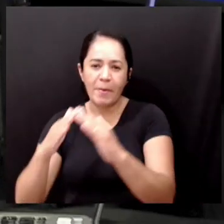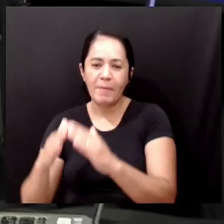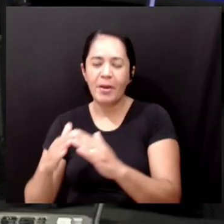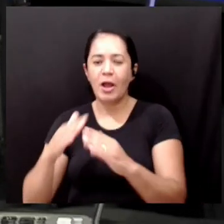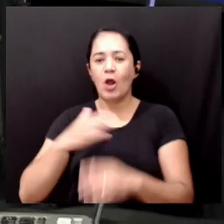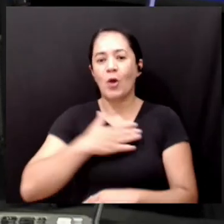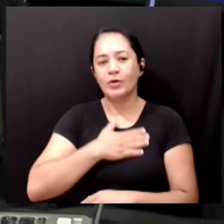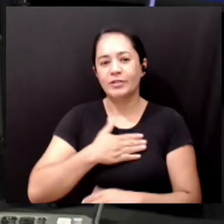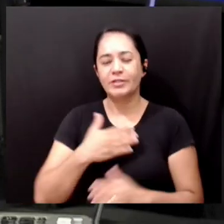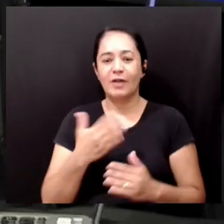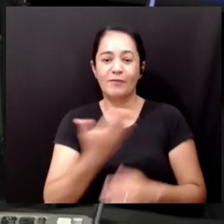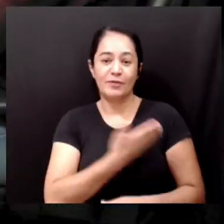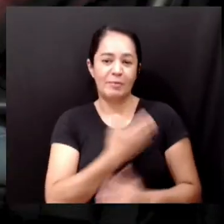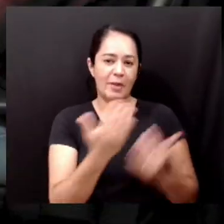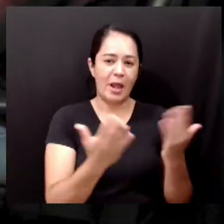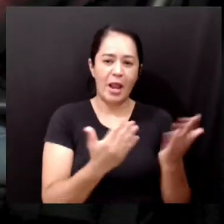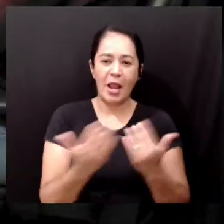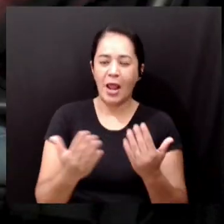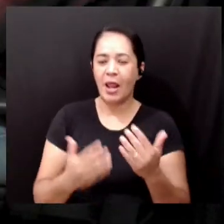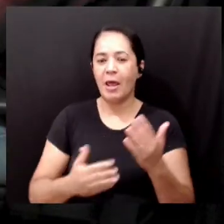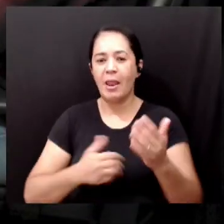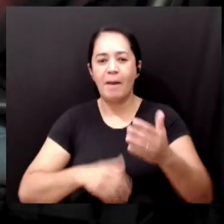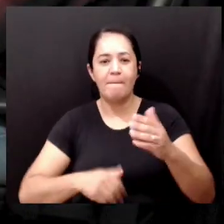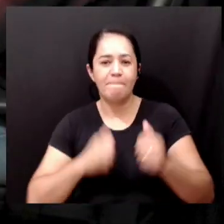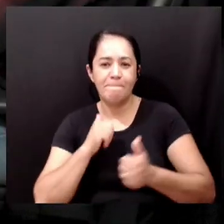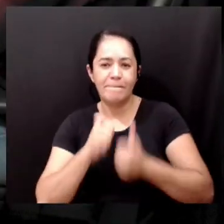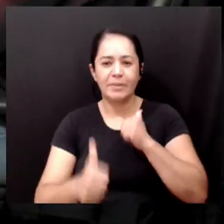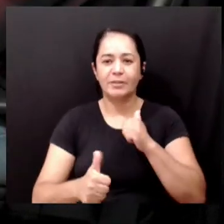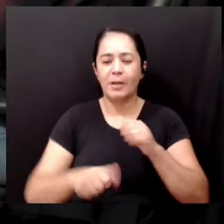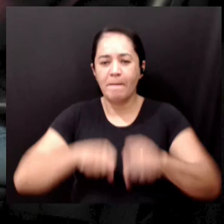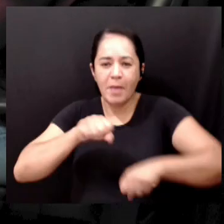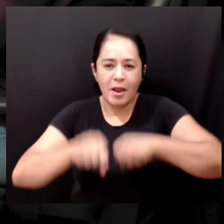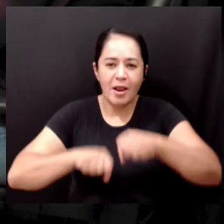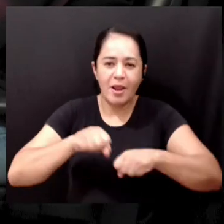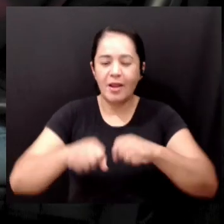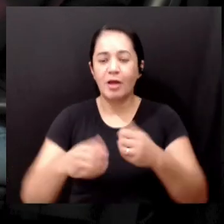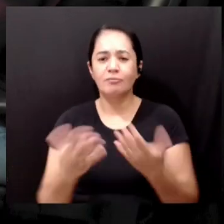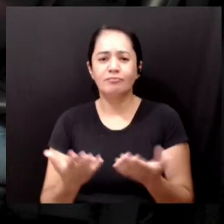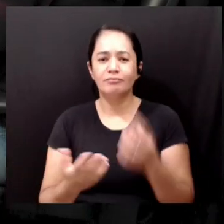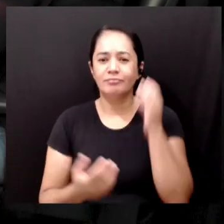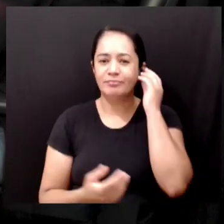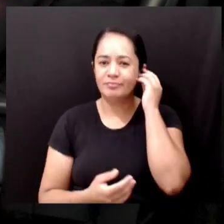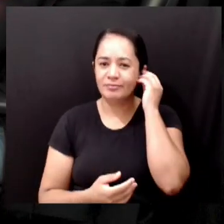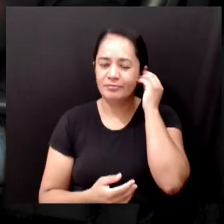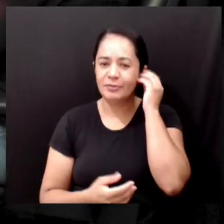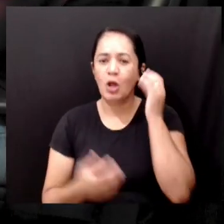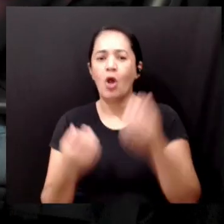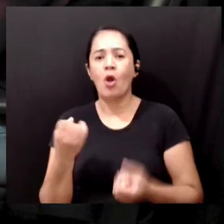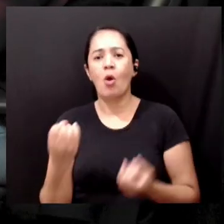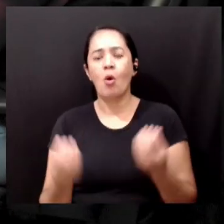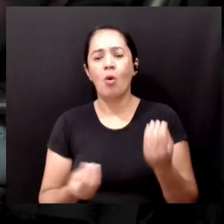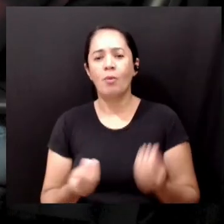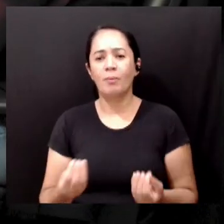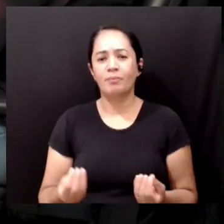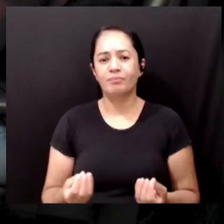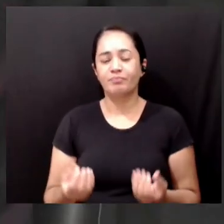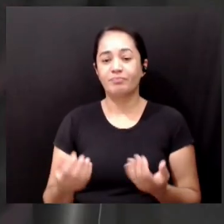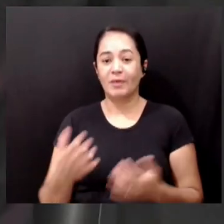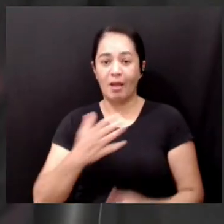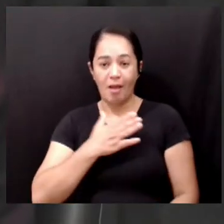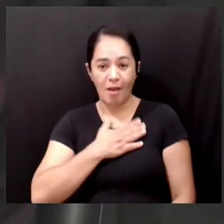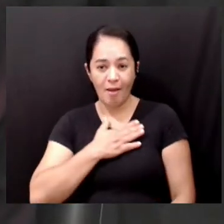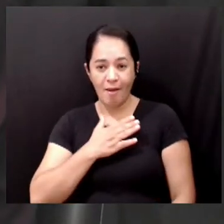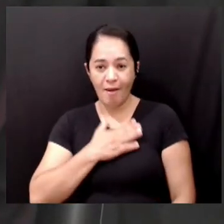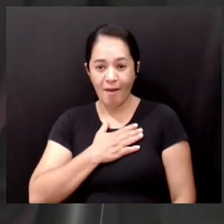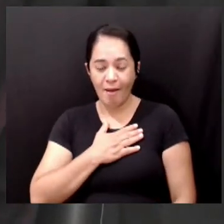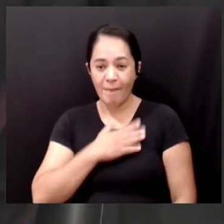bola, brincava de bets? Ou não? Andava de bicicleta? Me fala um pouquinho dessa infância. Mirna, olha, a minha infância, eu posso dizer para você